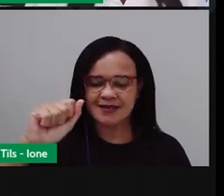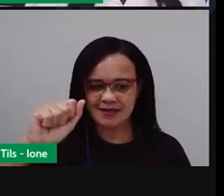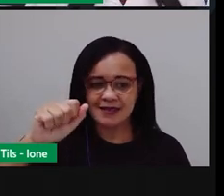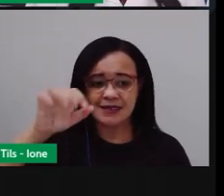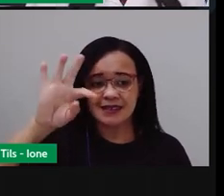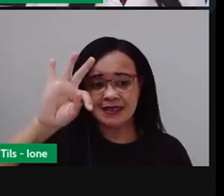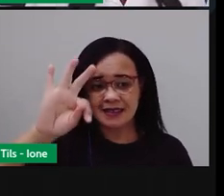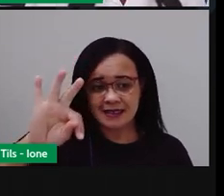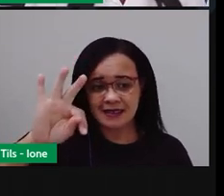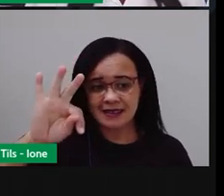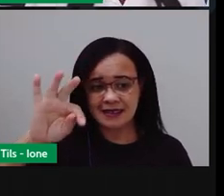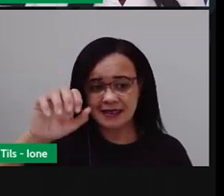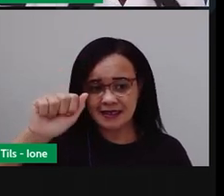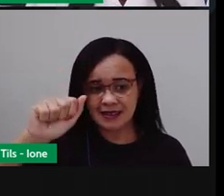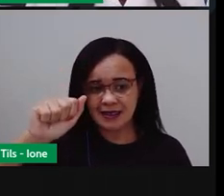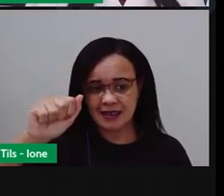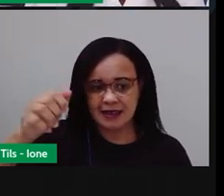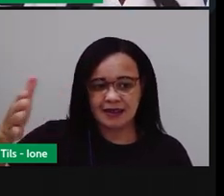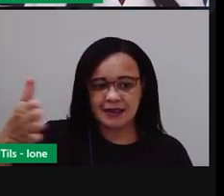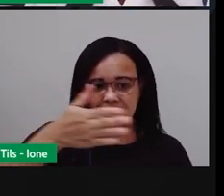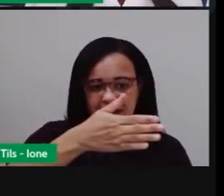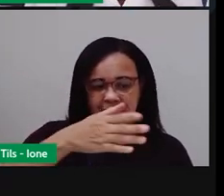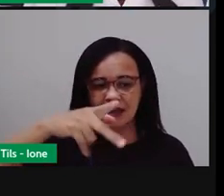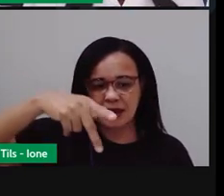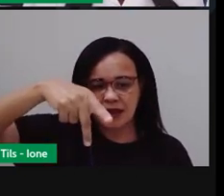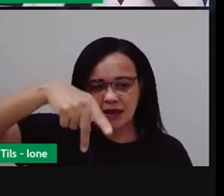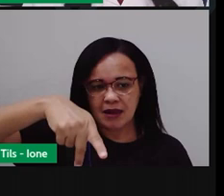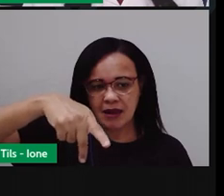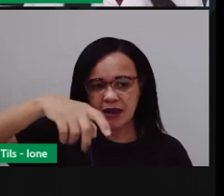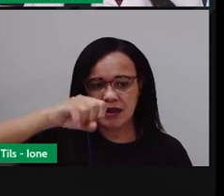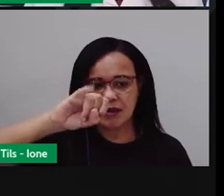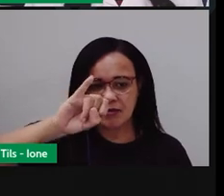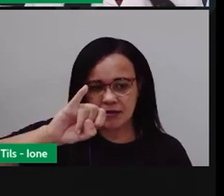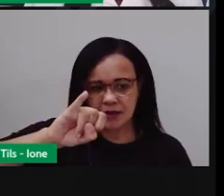Ó, tá, pi, ó.